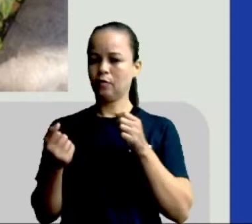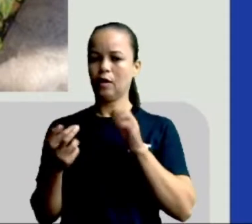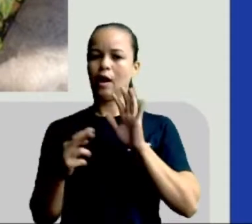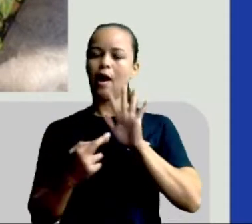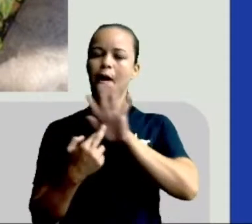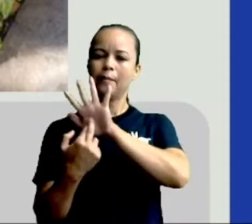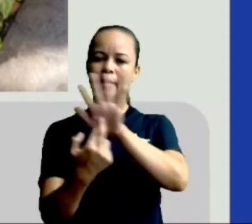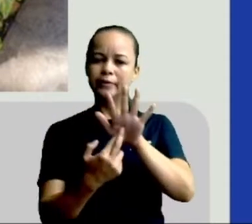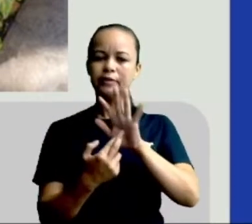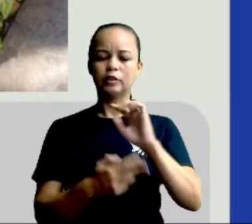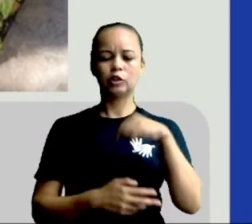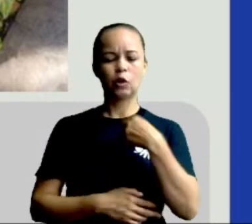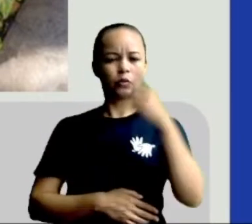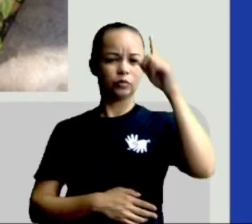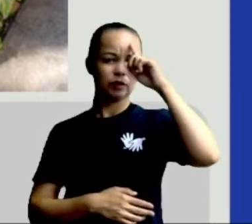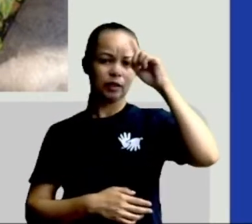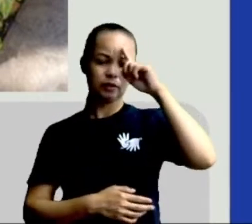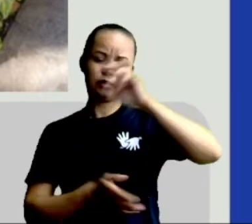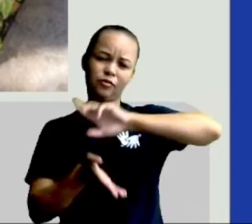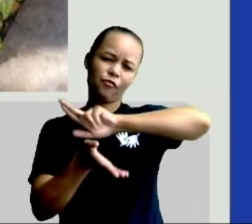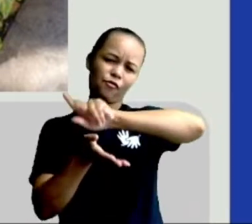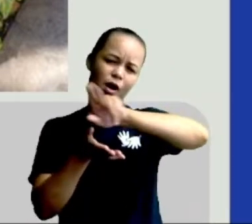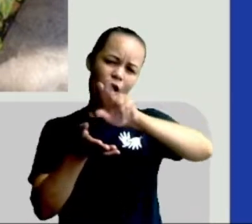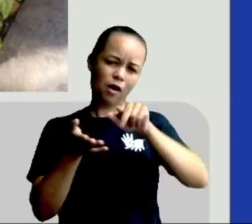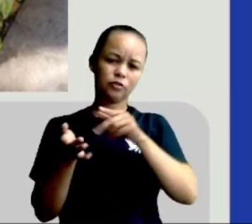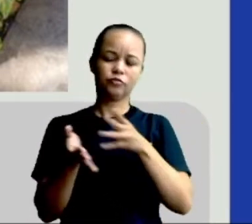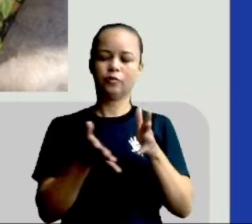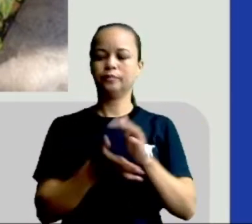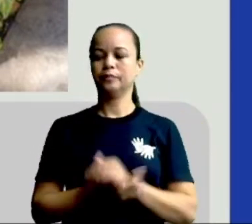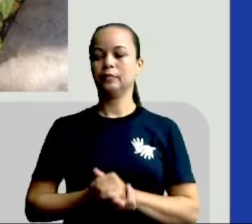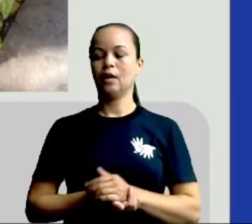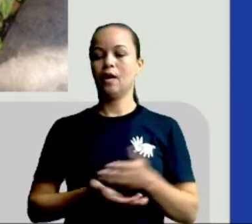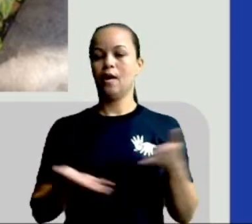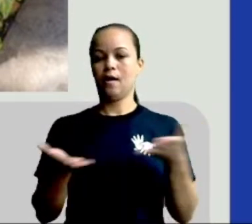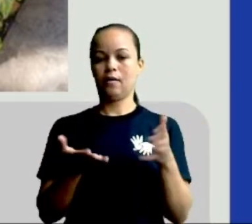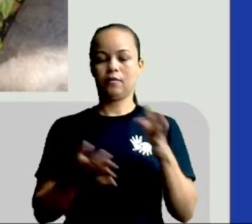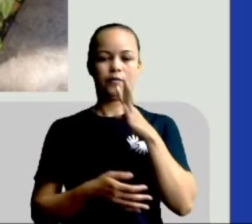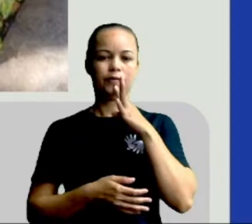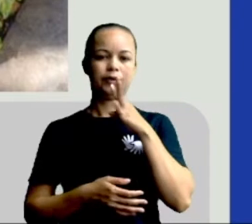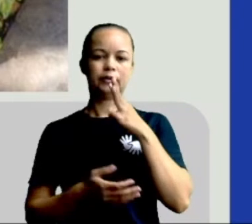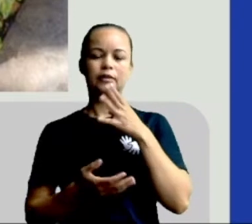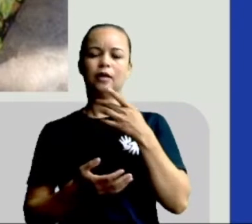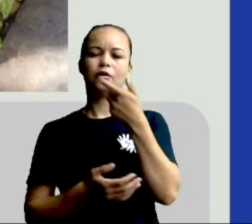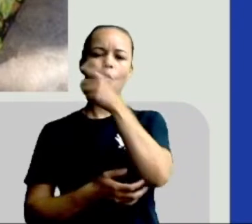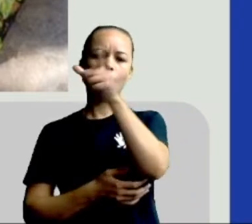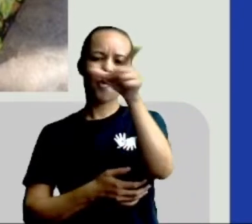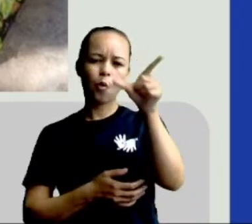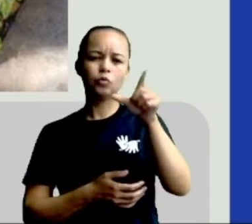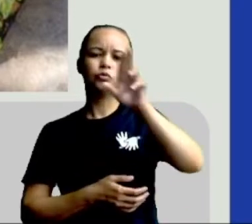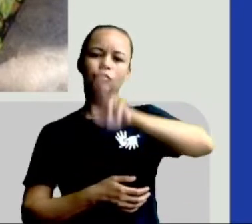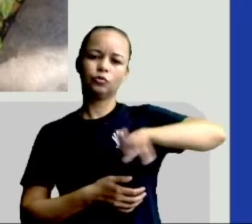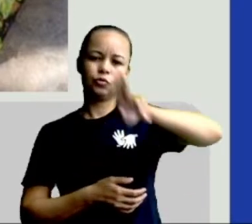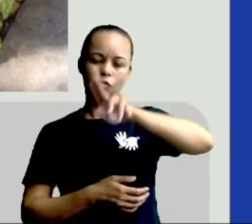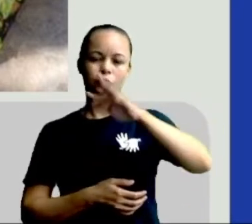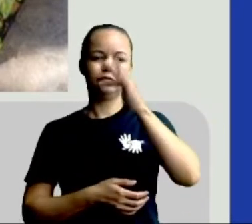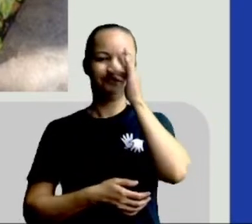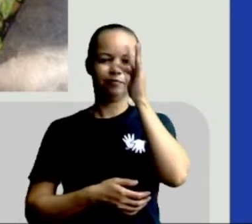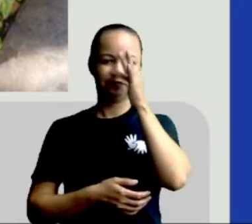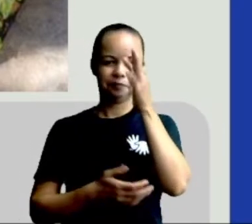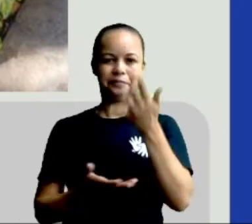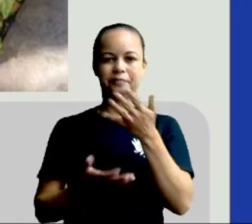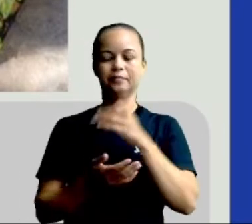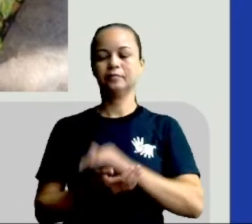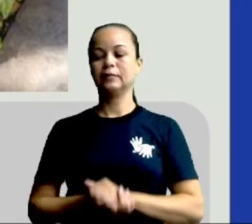em nosso dia a dia de diversas formas. Então agora vamos conhecer quais são outros usos das